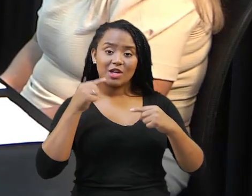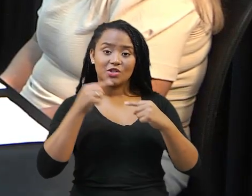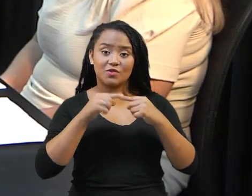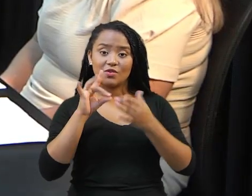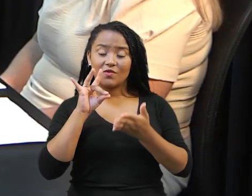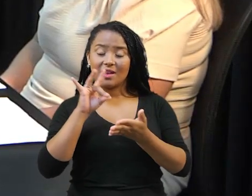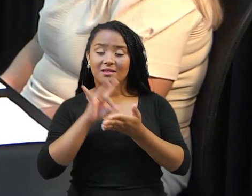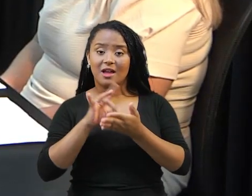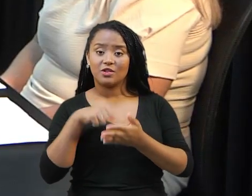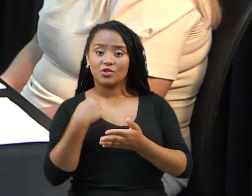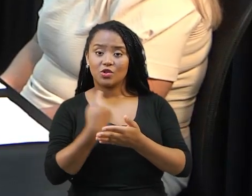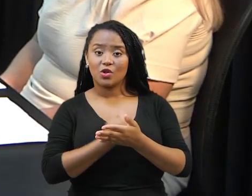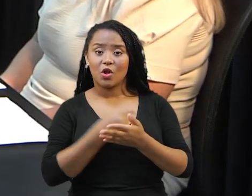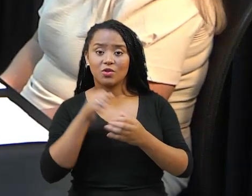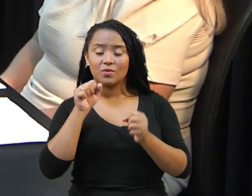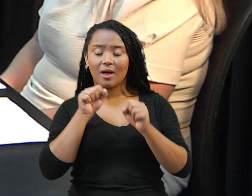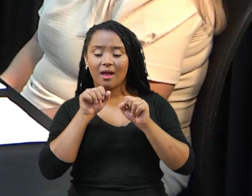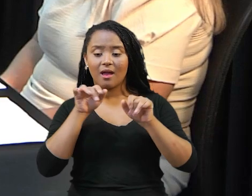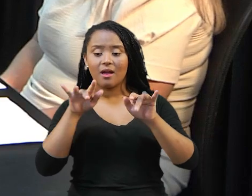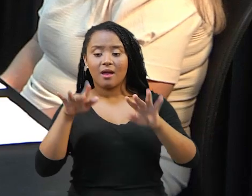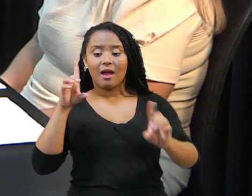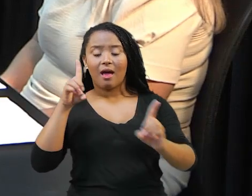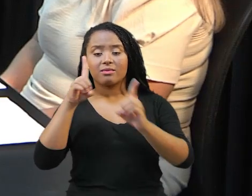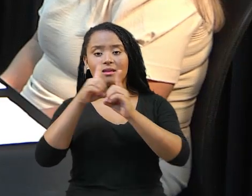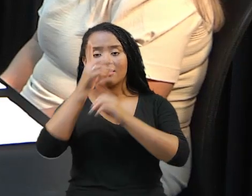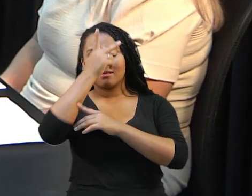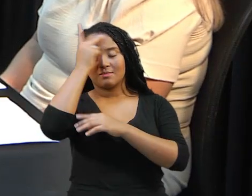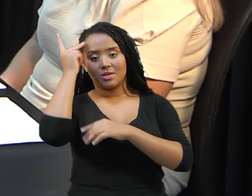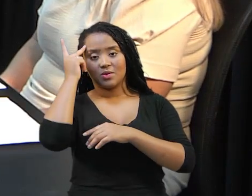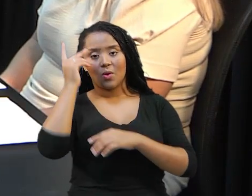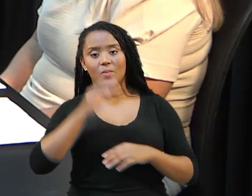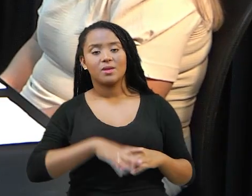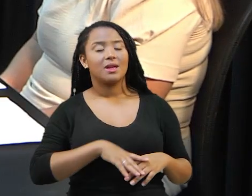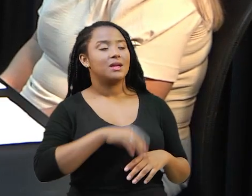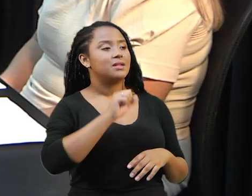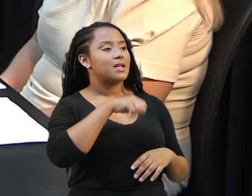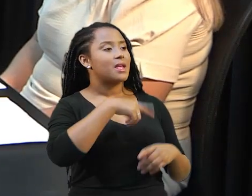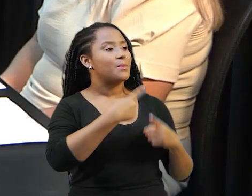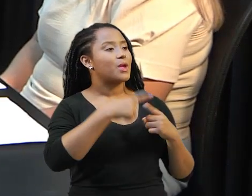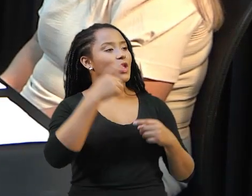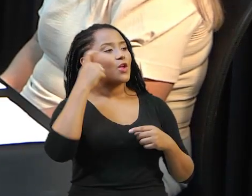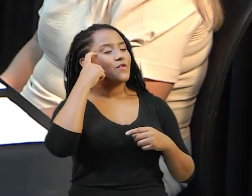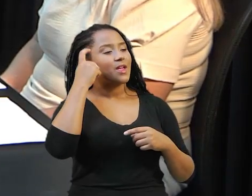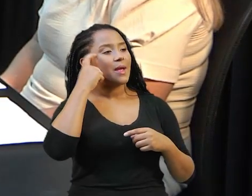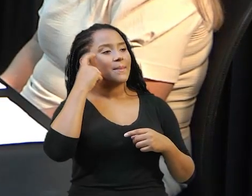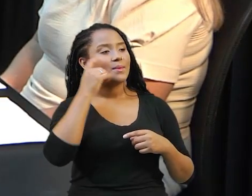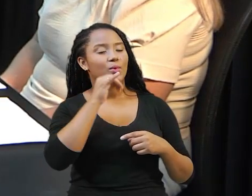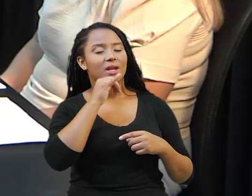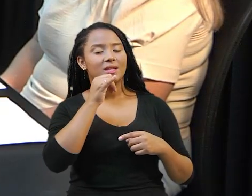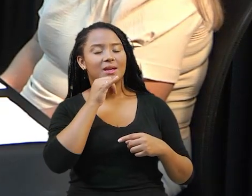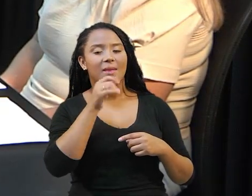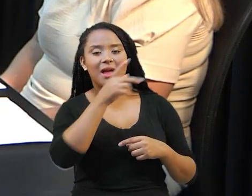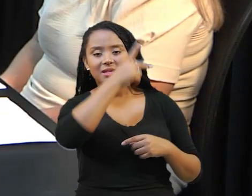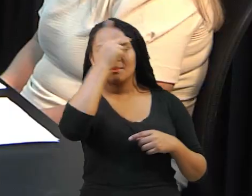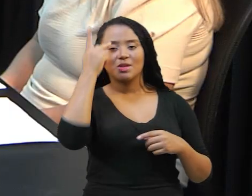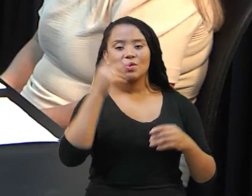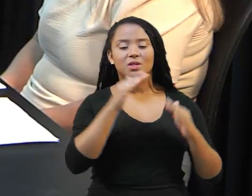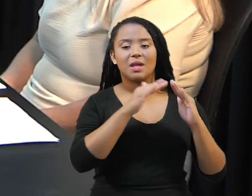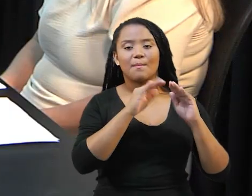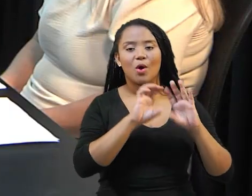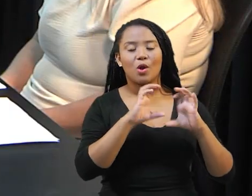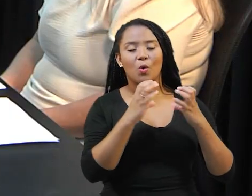precisem. Esse é o objetivo. Porque também a gente fica pensando também por exemplo,